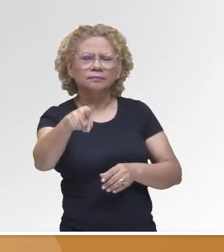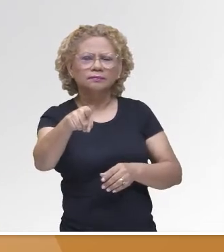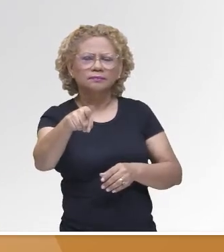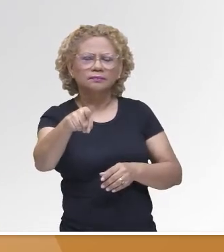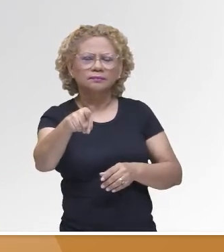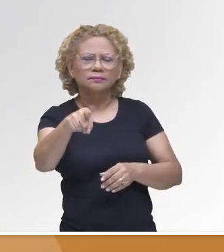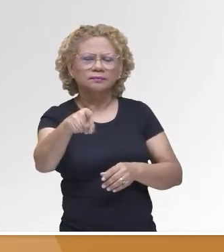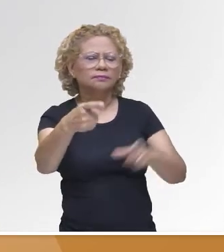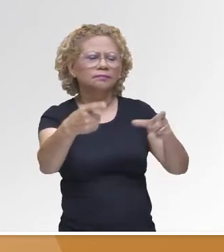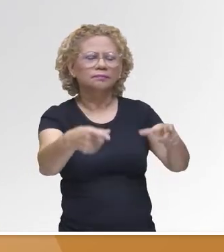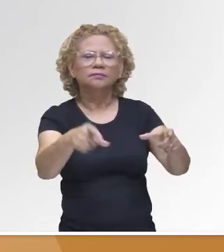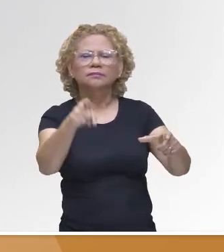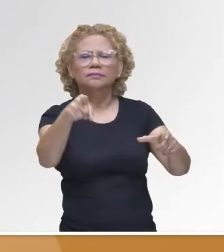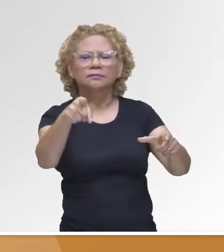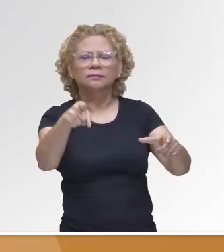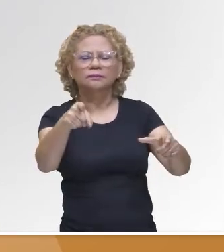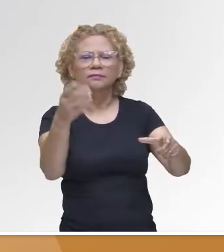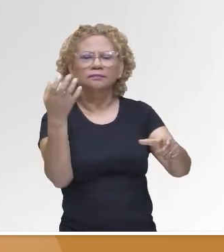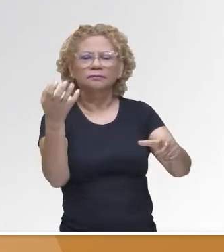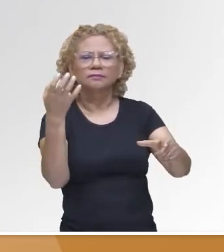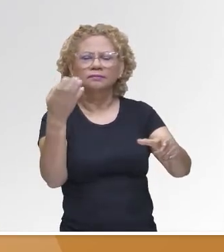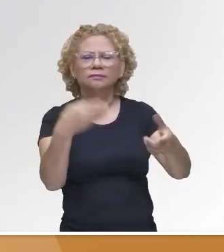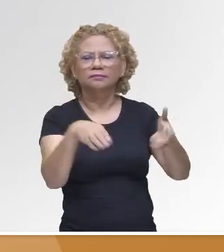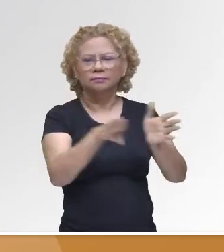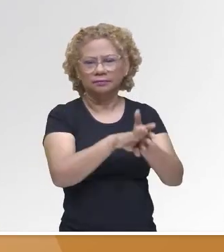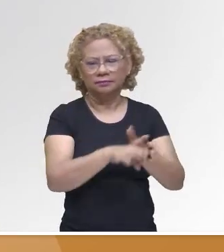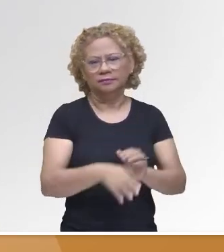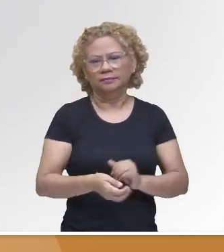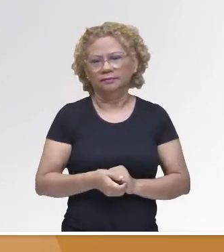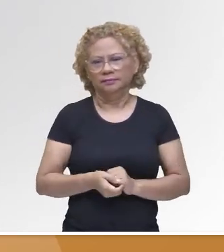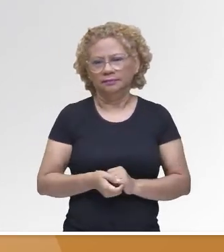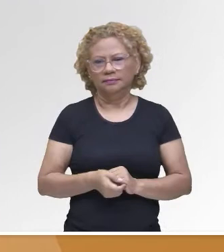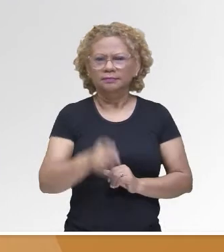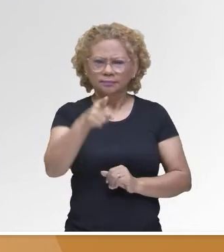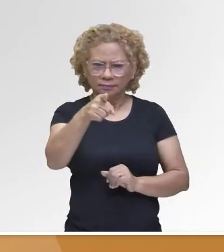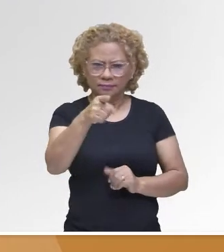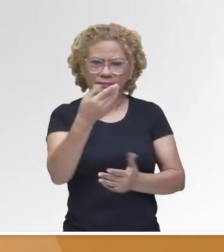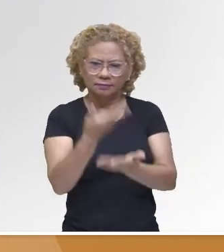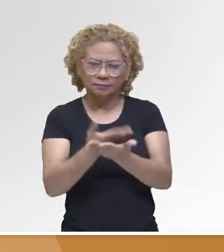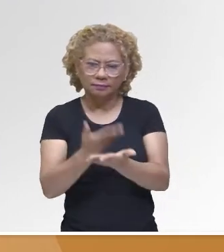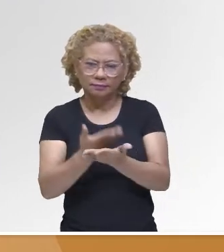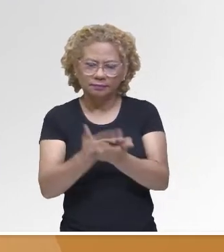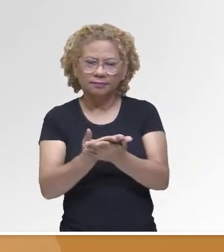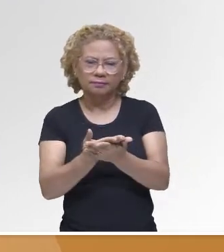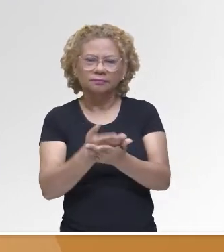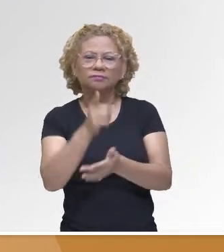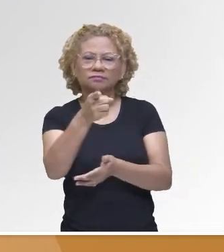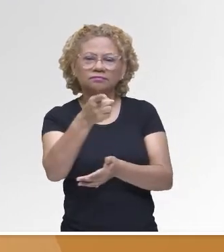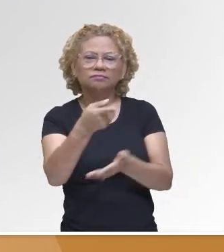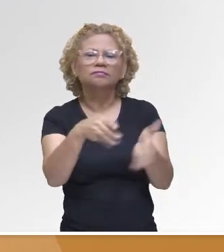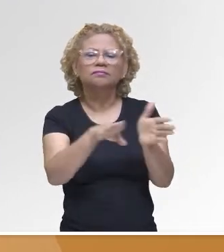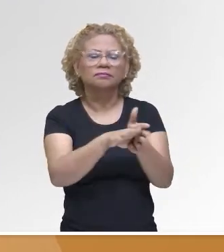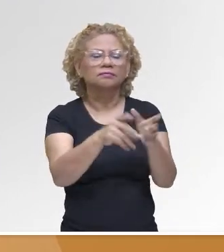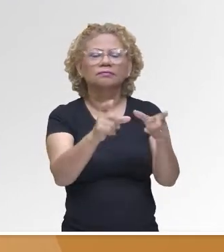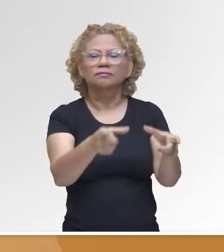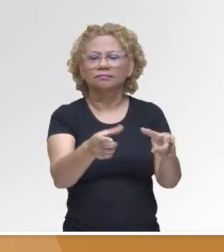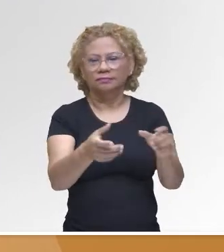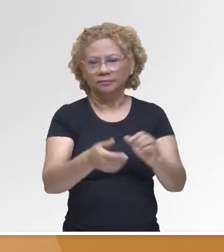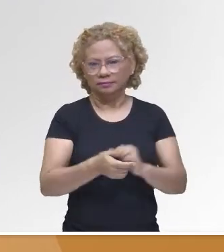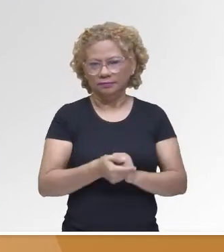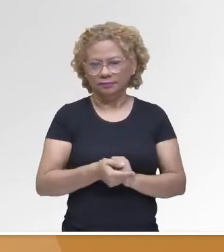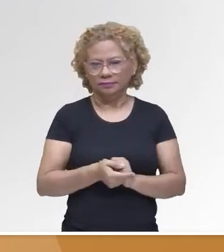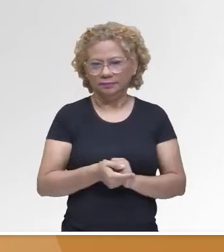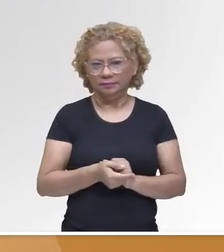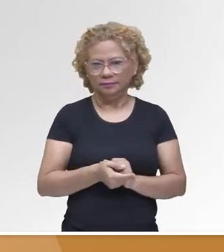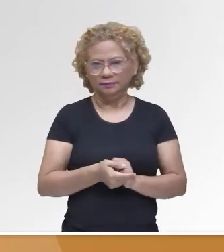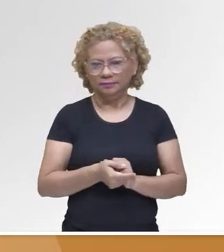chegar? Você está estudando. Onde você quer chegar com o seu estudo? Você vai